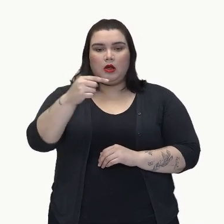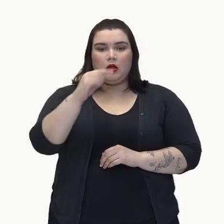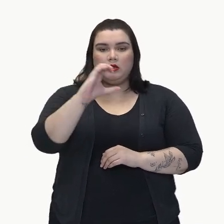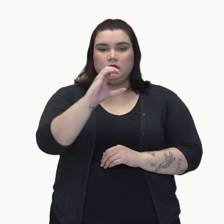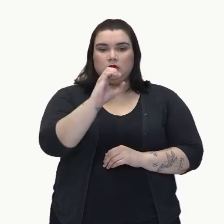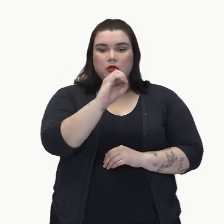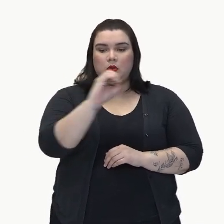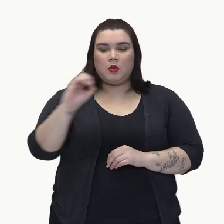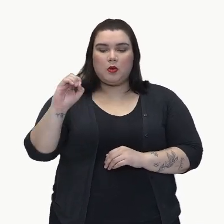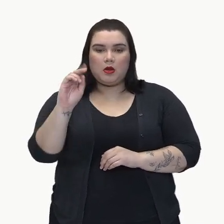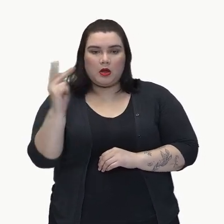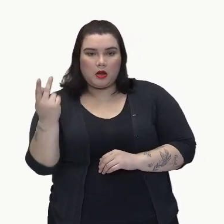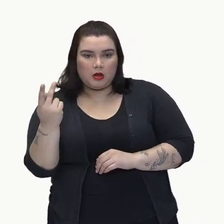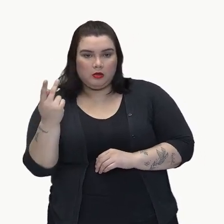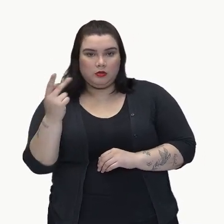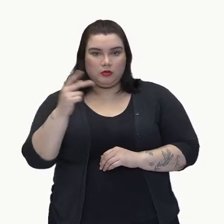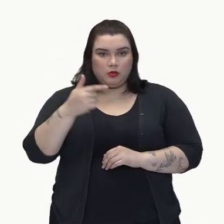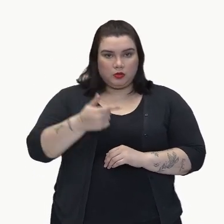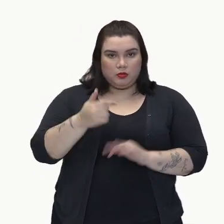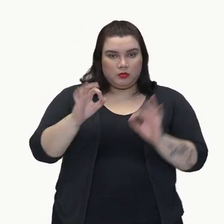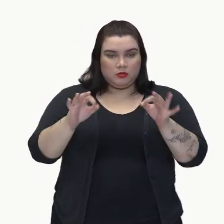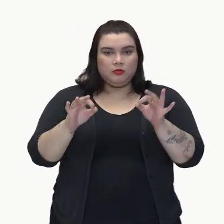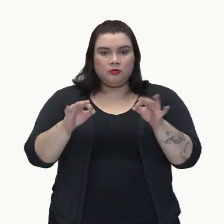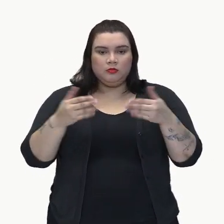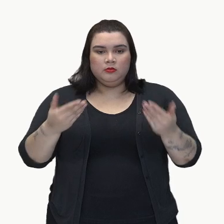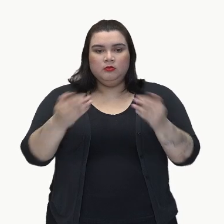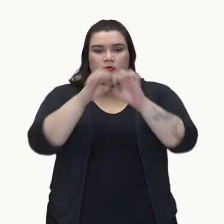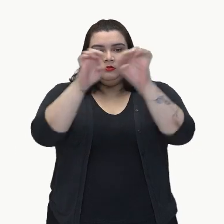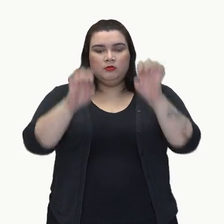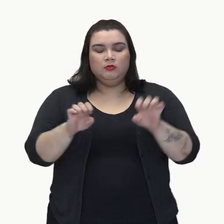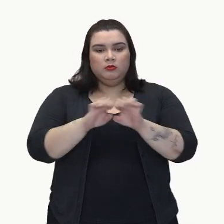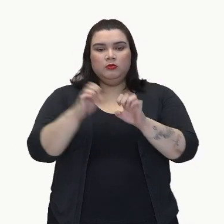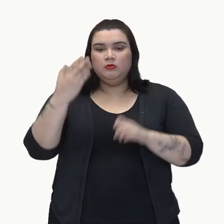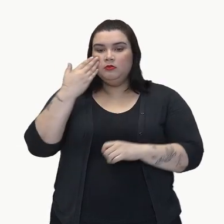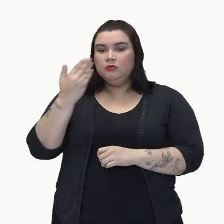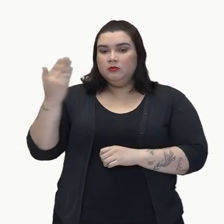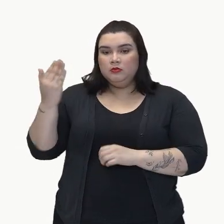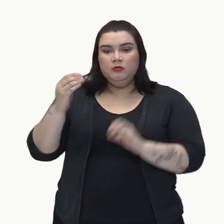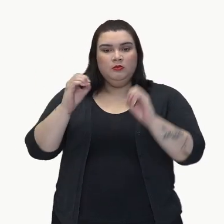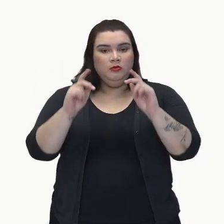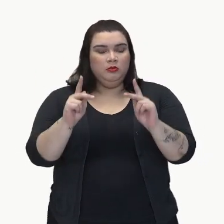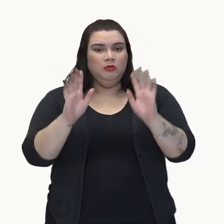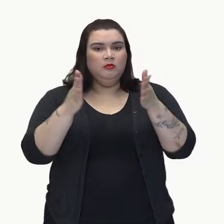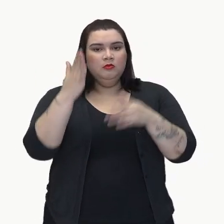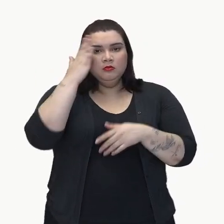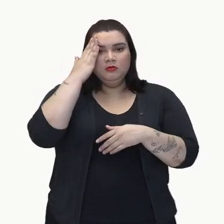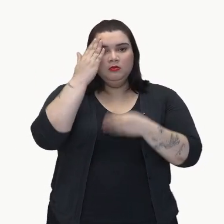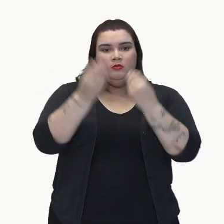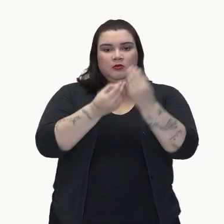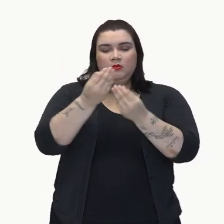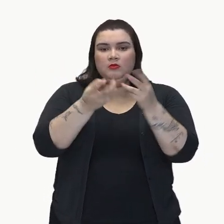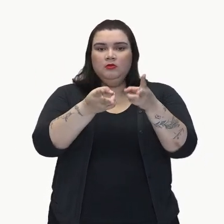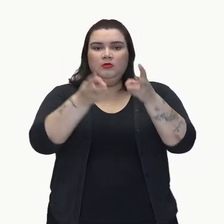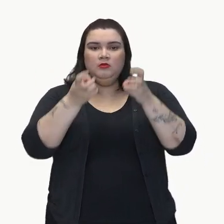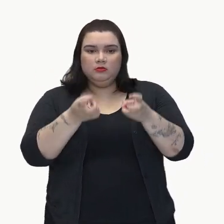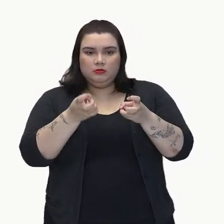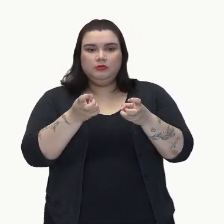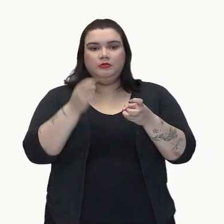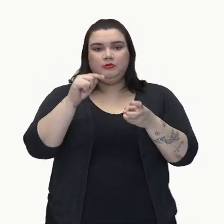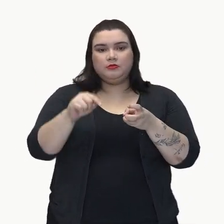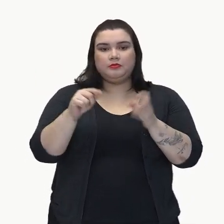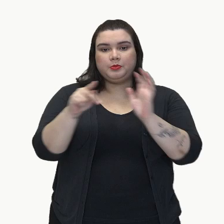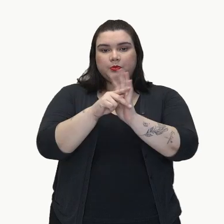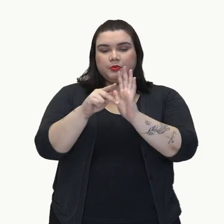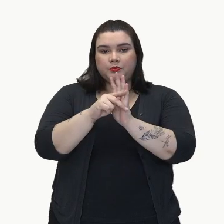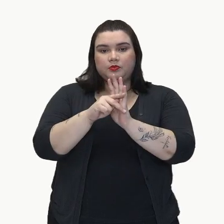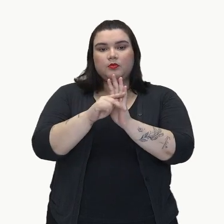assim, ok? Muito bem, agora conhecemos os ácidos, como é que se reconhece os ácidos,